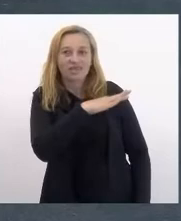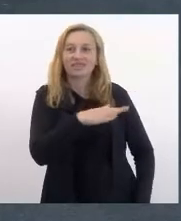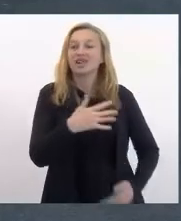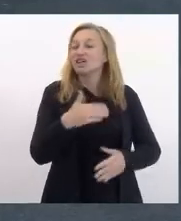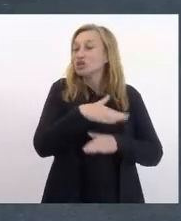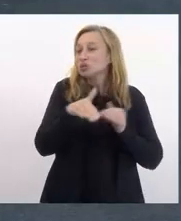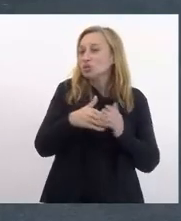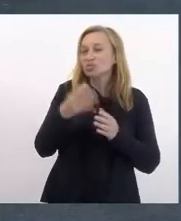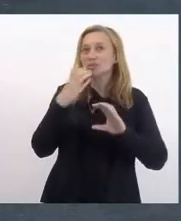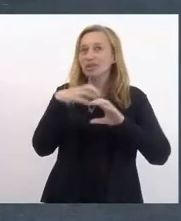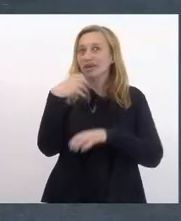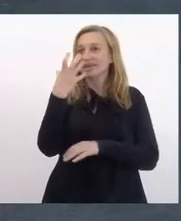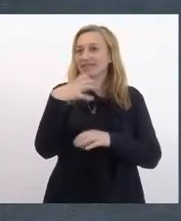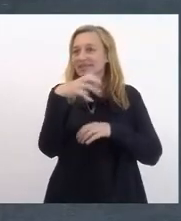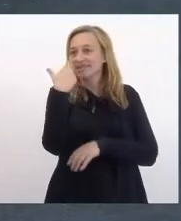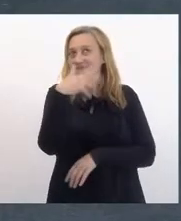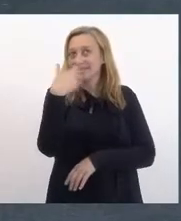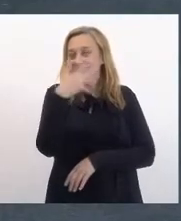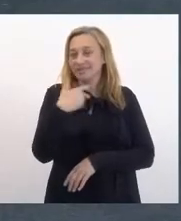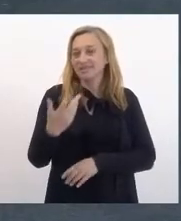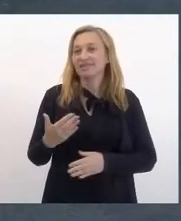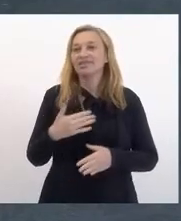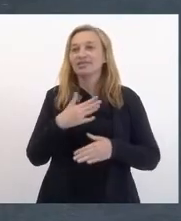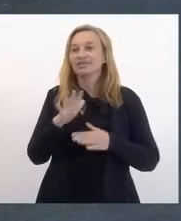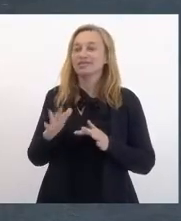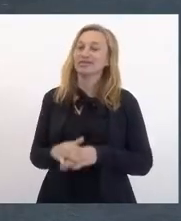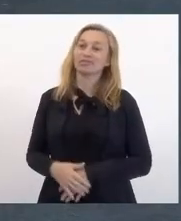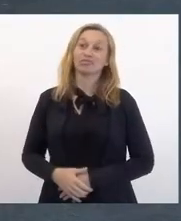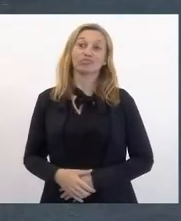aí, está uma febre em todas as rodas de samba do Rio de Janeiro.